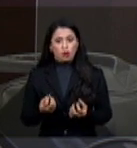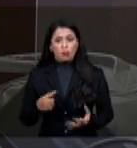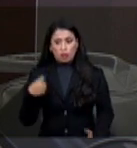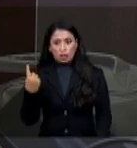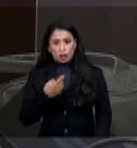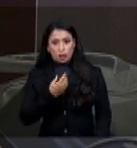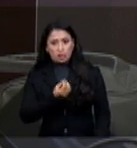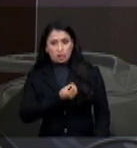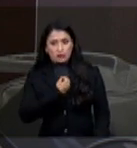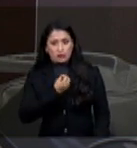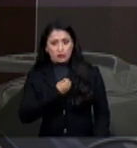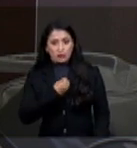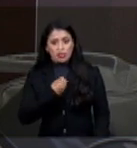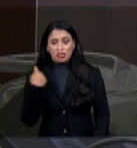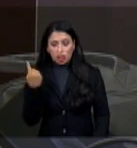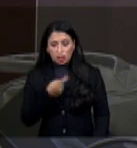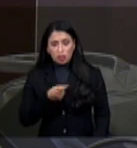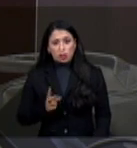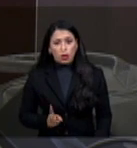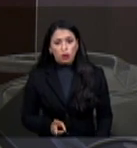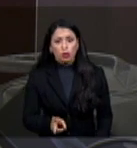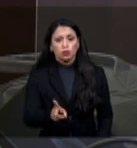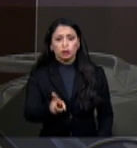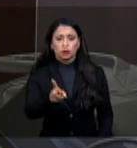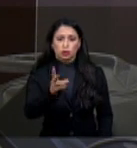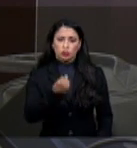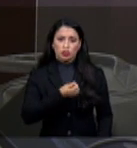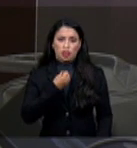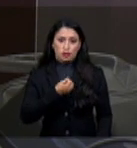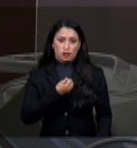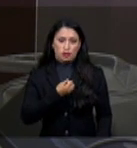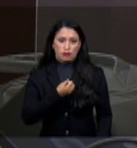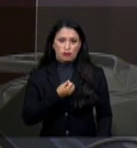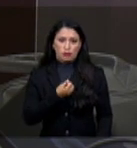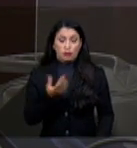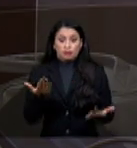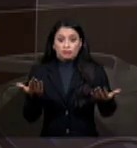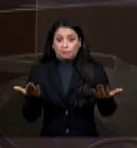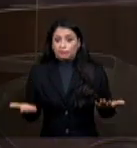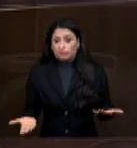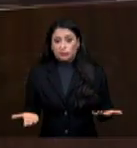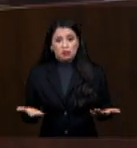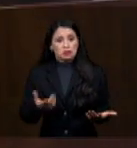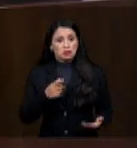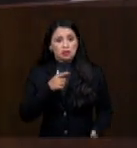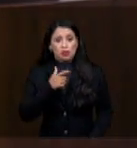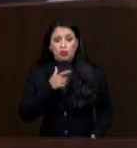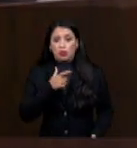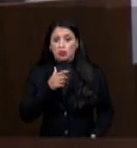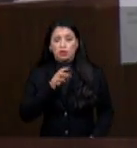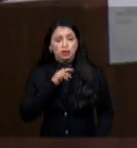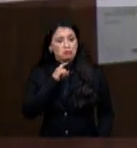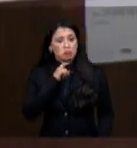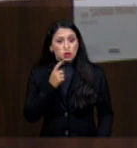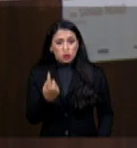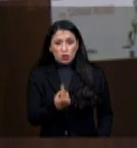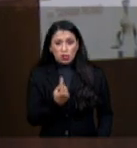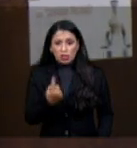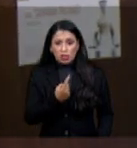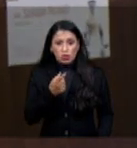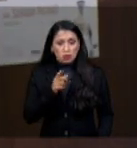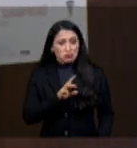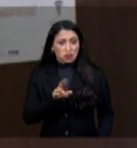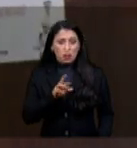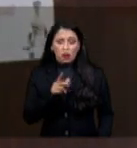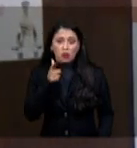sobrevivência e a nossa continuidade existencial. Ou seja, não estamos mais conseguindo proteger a nossa Mãe Terra sozinhos.